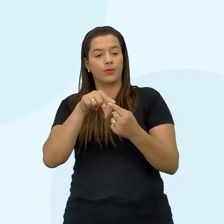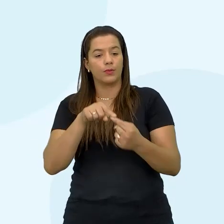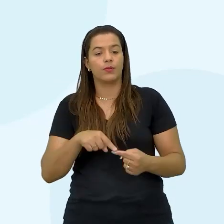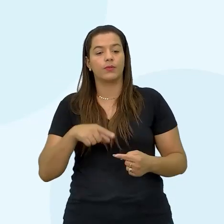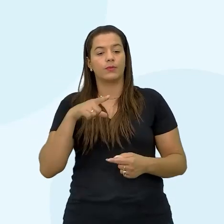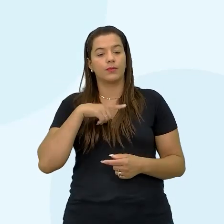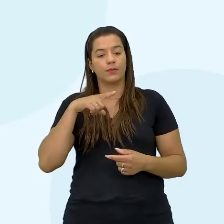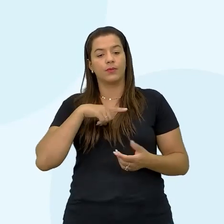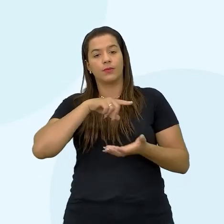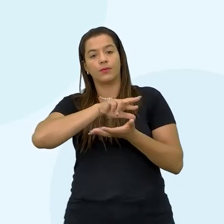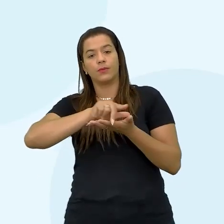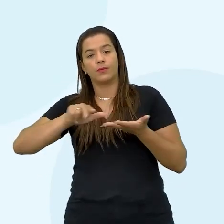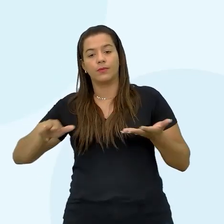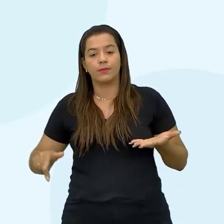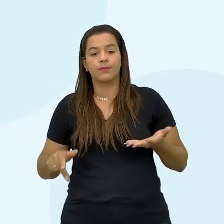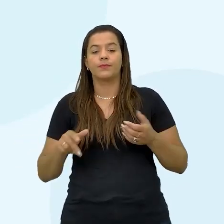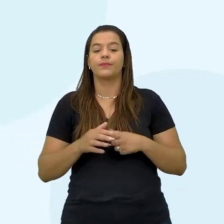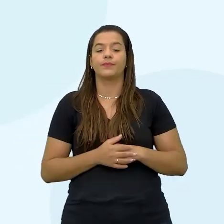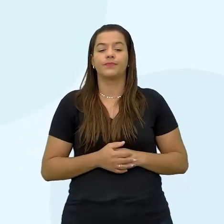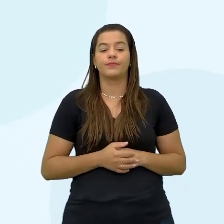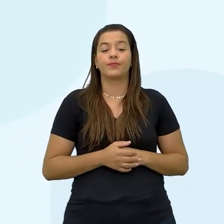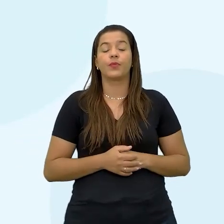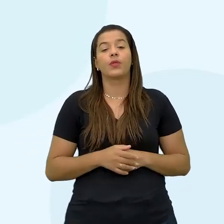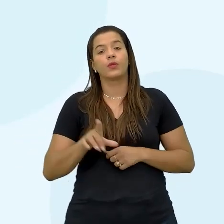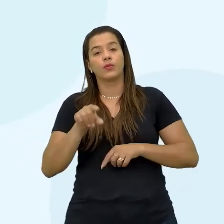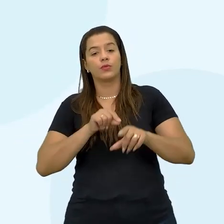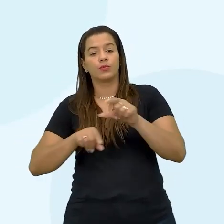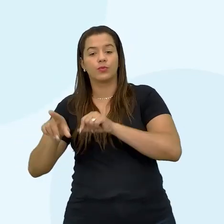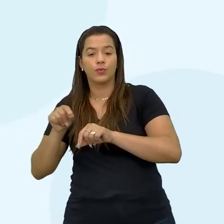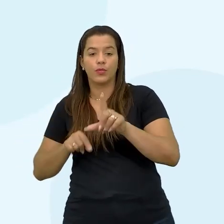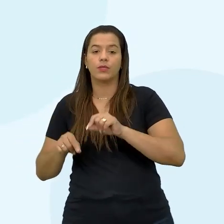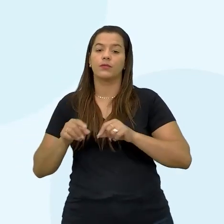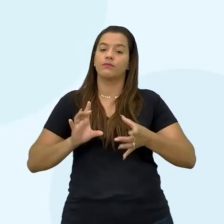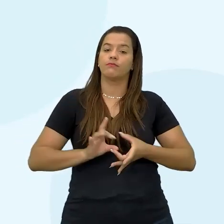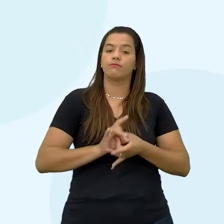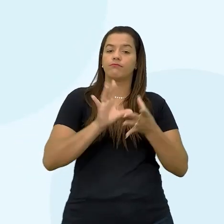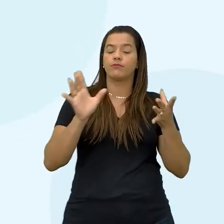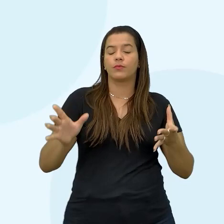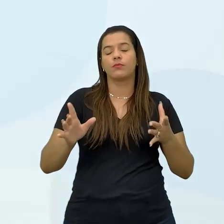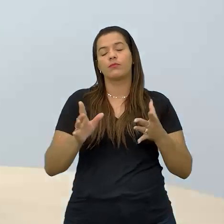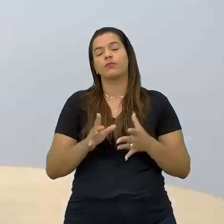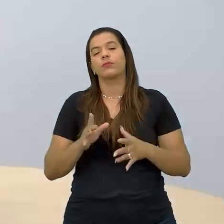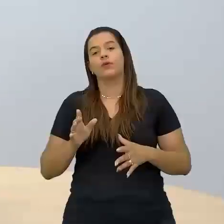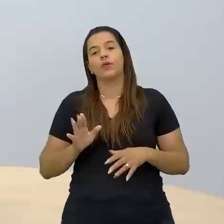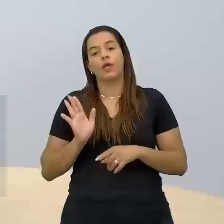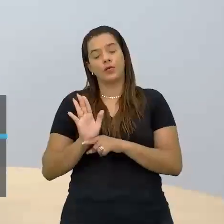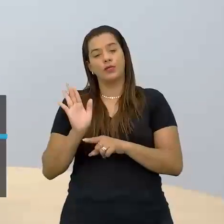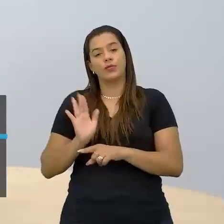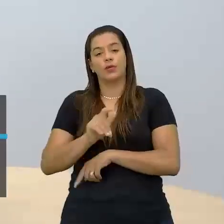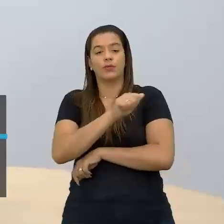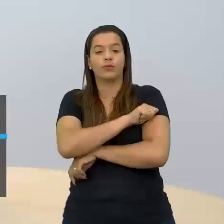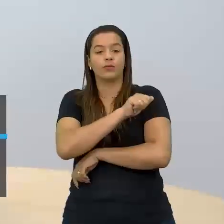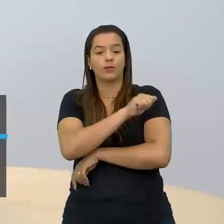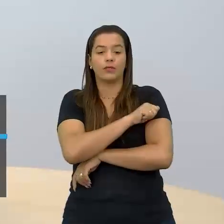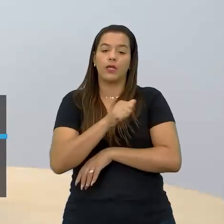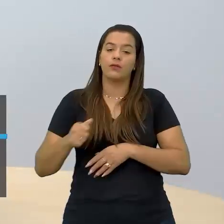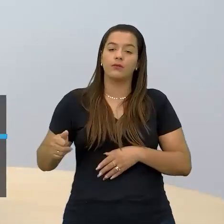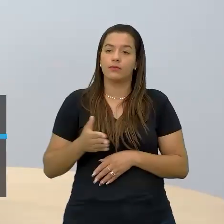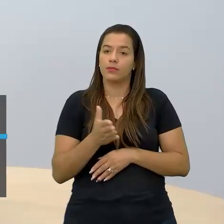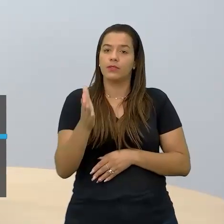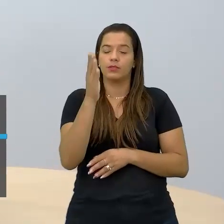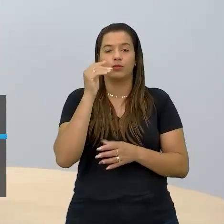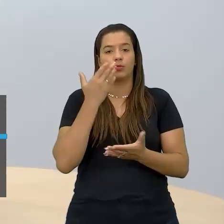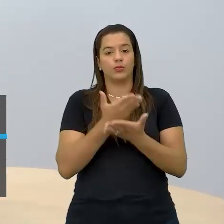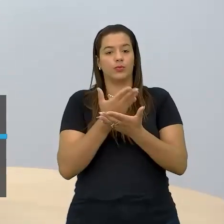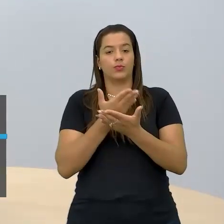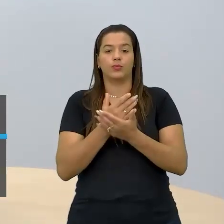aplicação prática, e selecionar, disponibilizar e orientar os estudantes nessa trajetória.